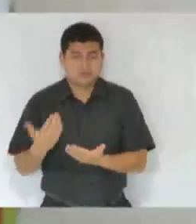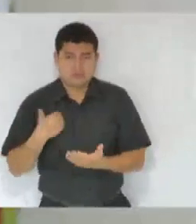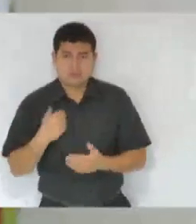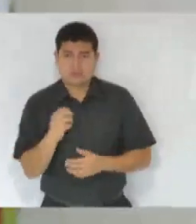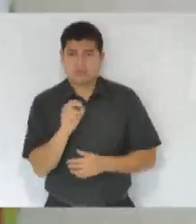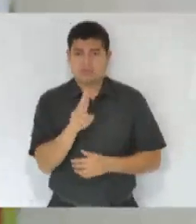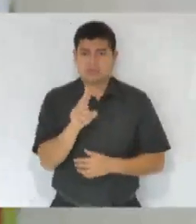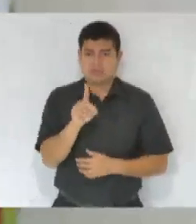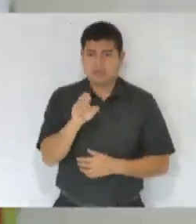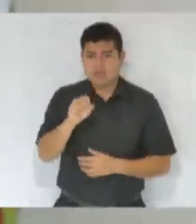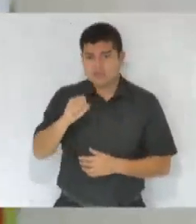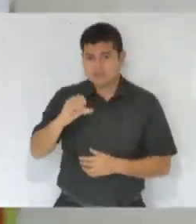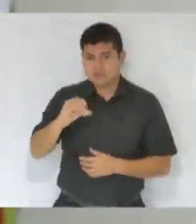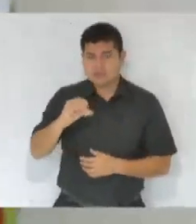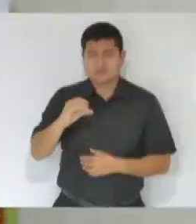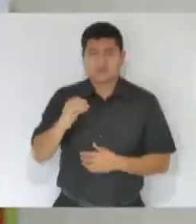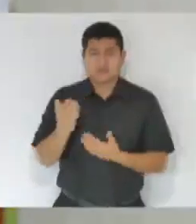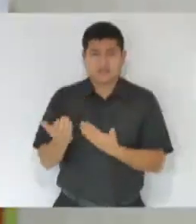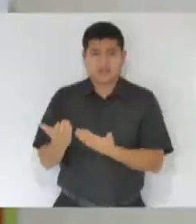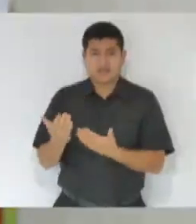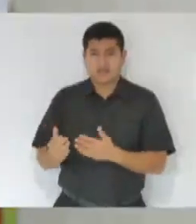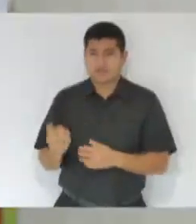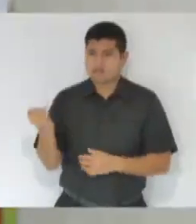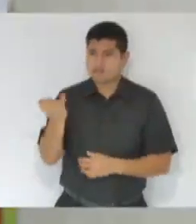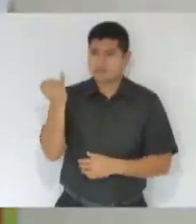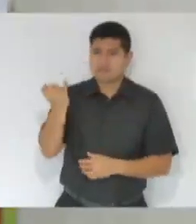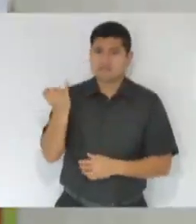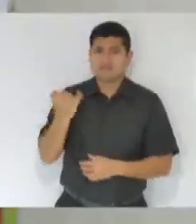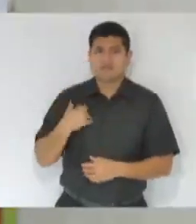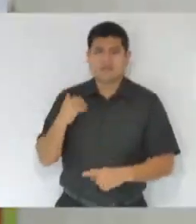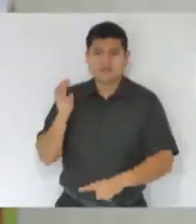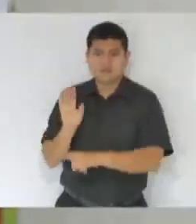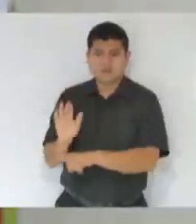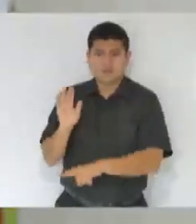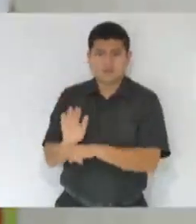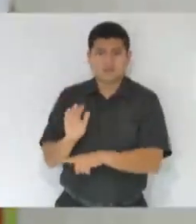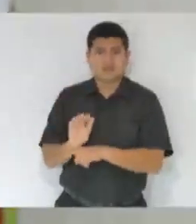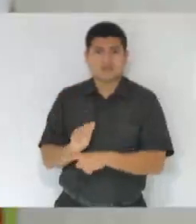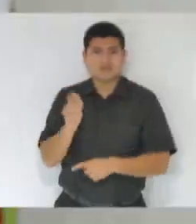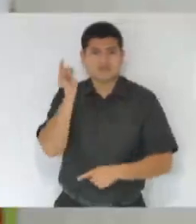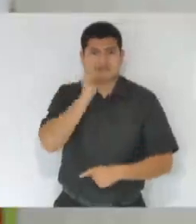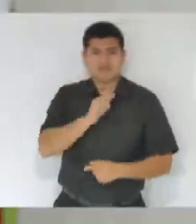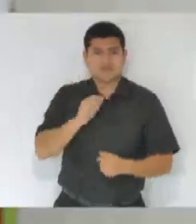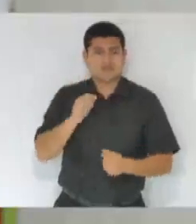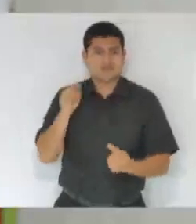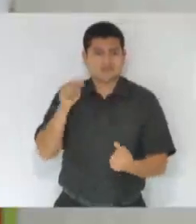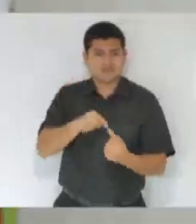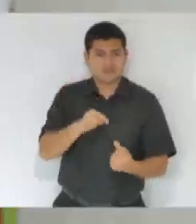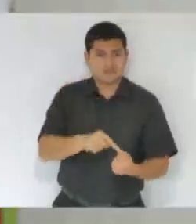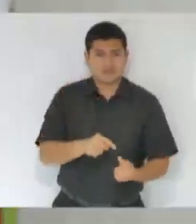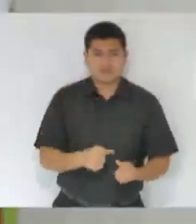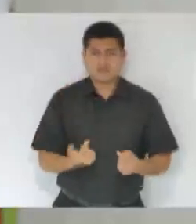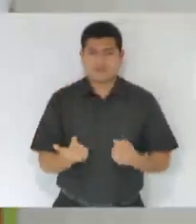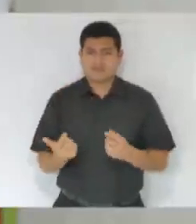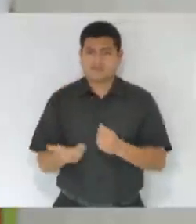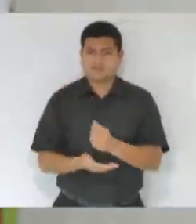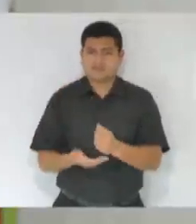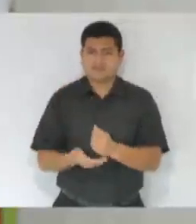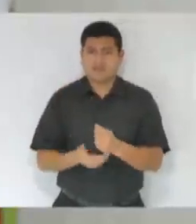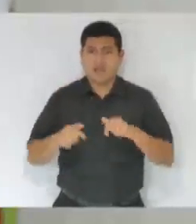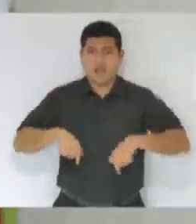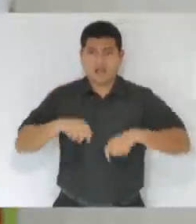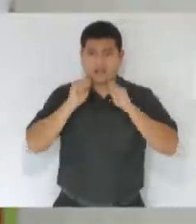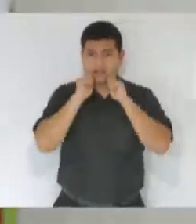passo para ampliarmos nossa colaboração no alcance desses objetivos tão básicos. Aqui na Assembleia Legislativa de